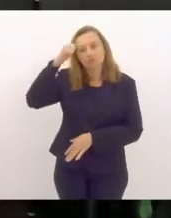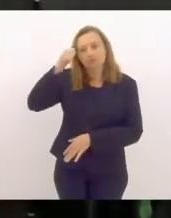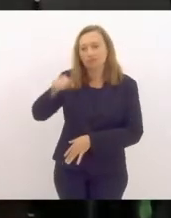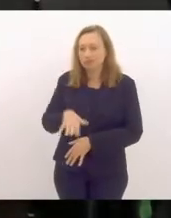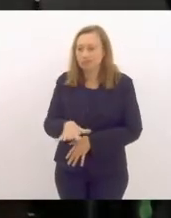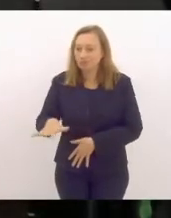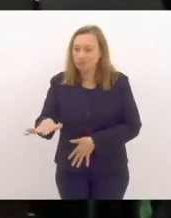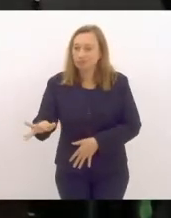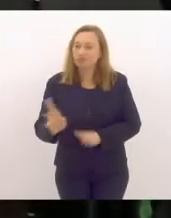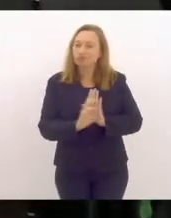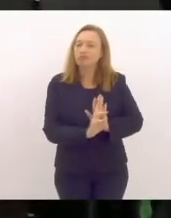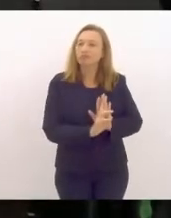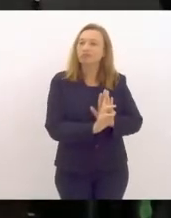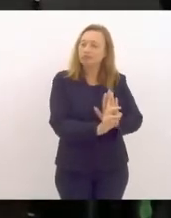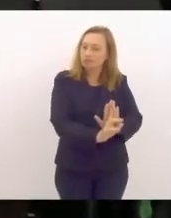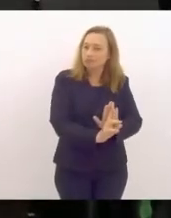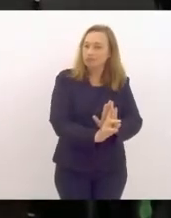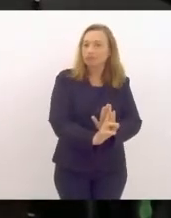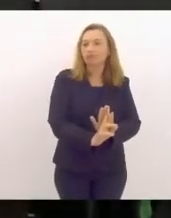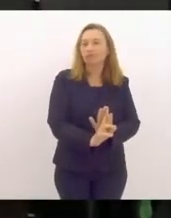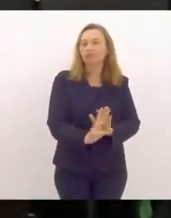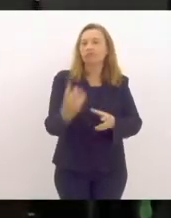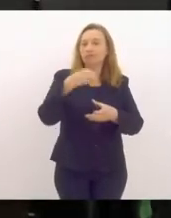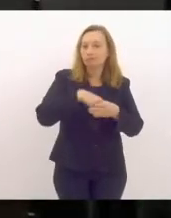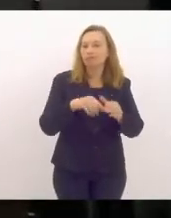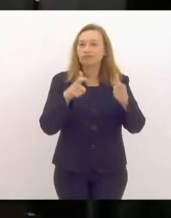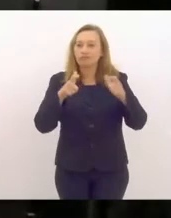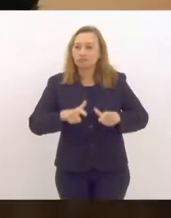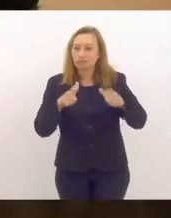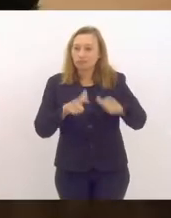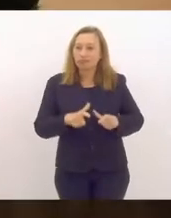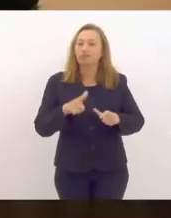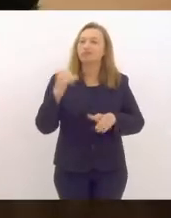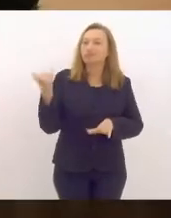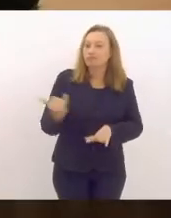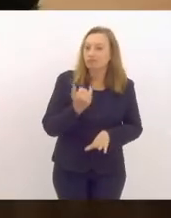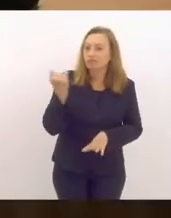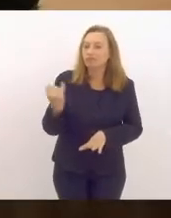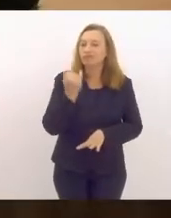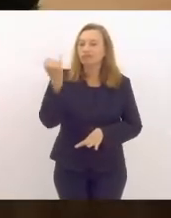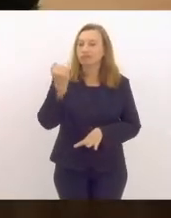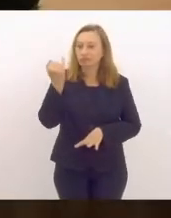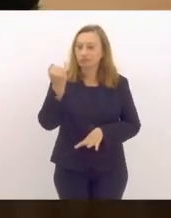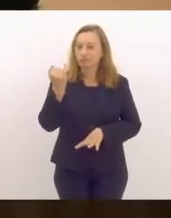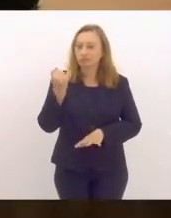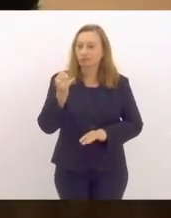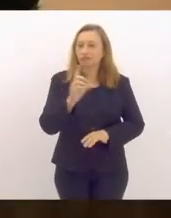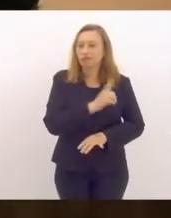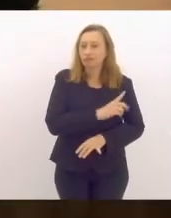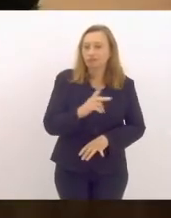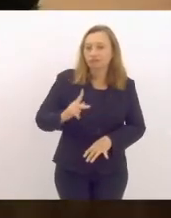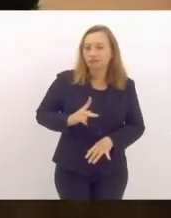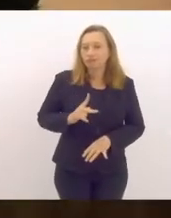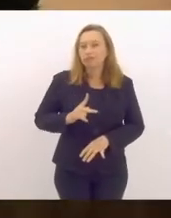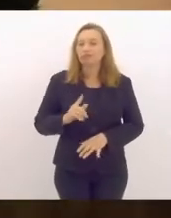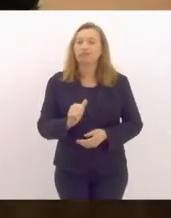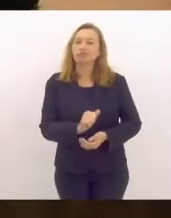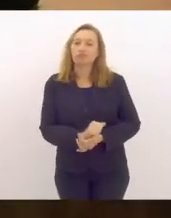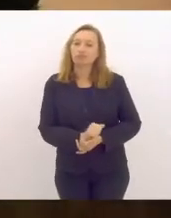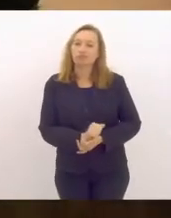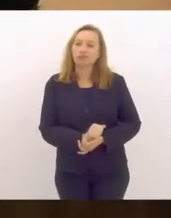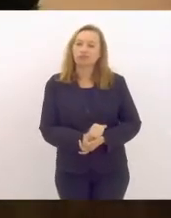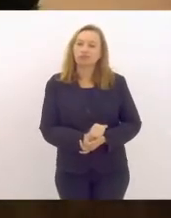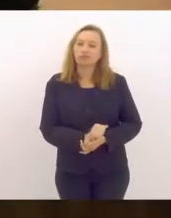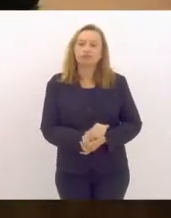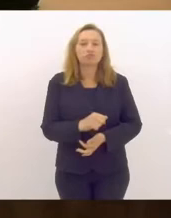favelada, representada dentro de um lugar tão importante quanto a Defensoria Pública. A Defensoria Pública,